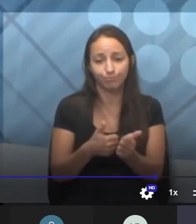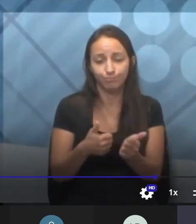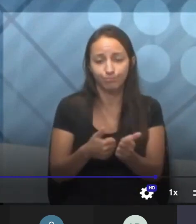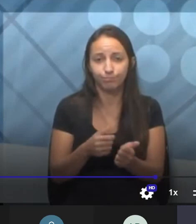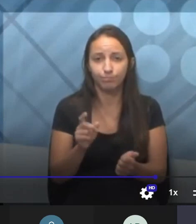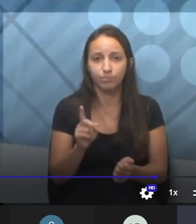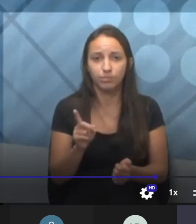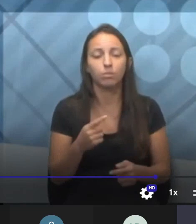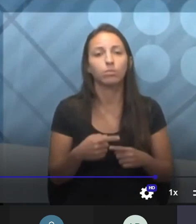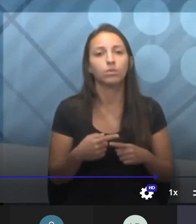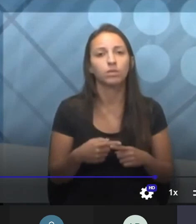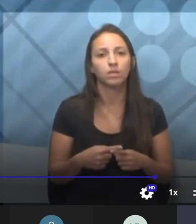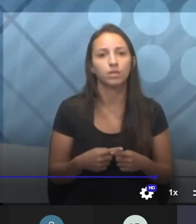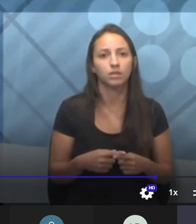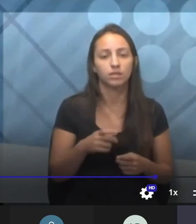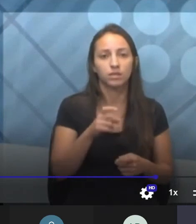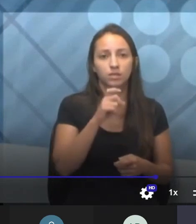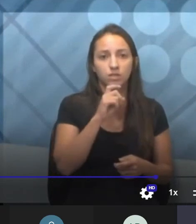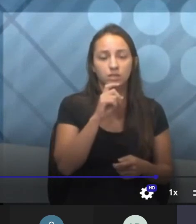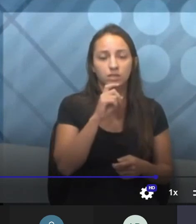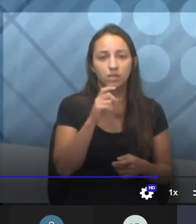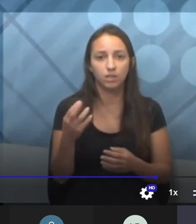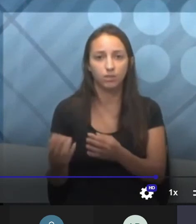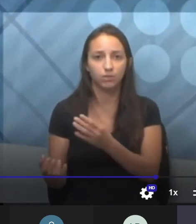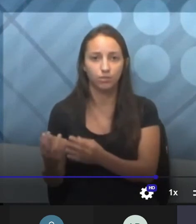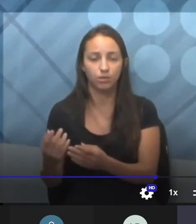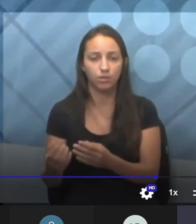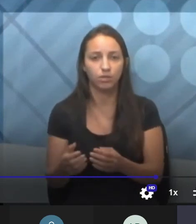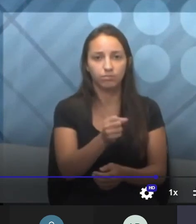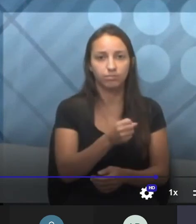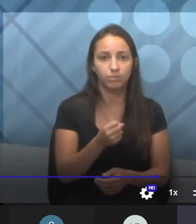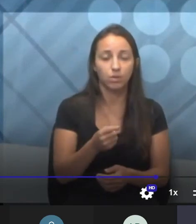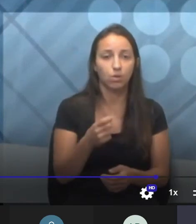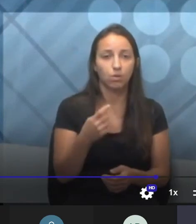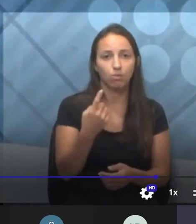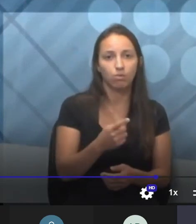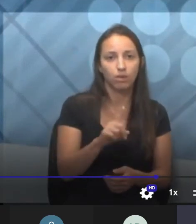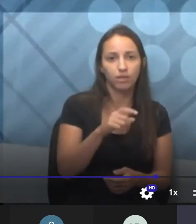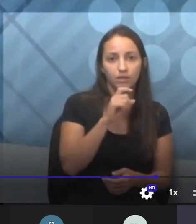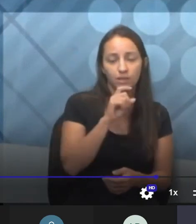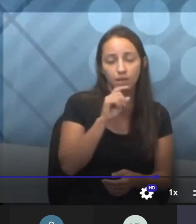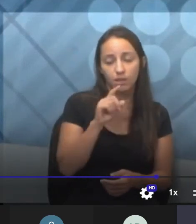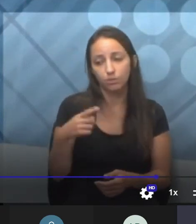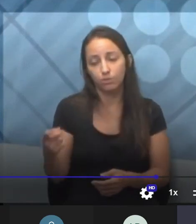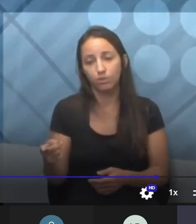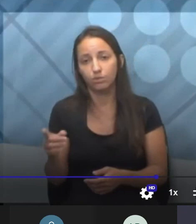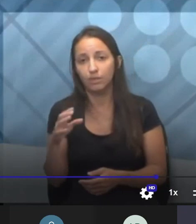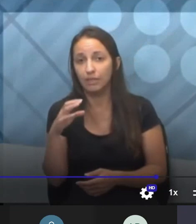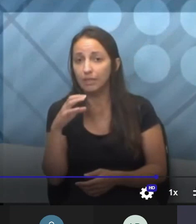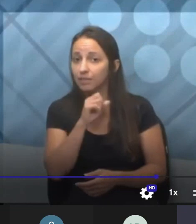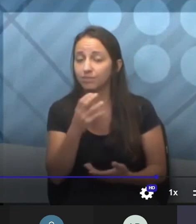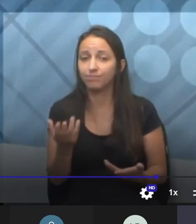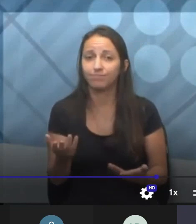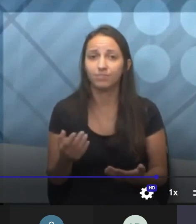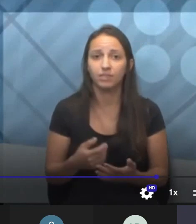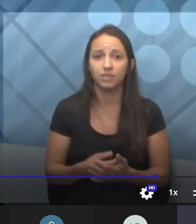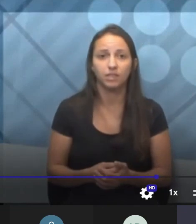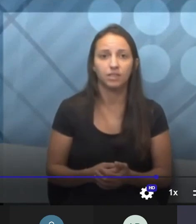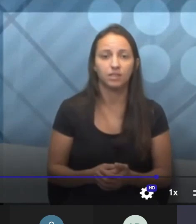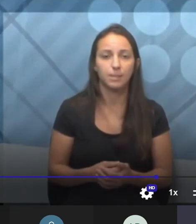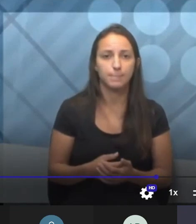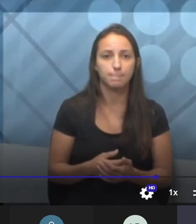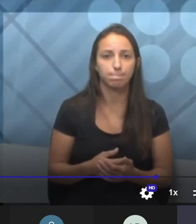próximo também, porque geladeira e fogão, eles são muito contrários. Um aquece e o outro esfria, né? Então, se eu estiver do lado